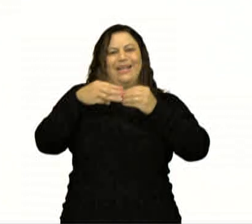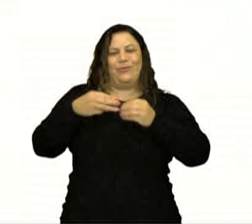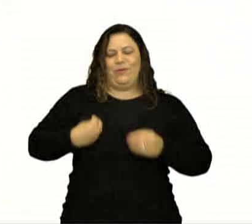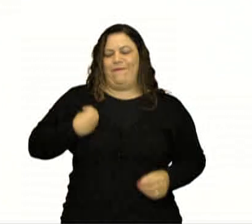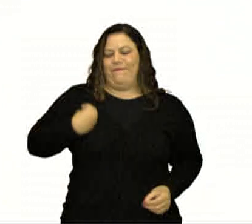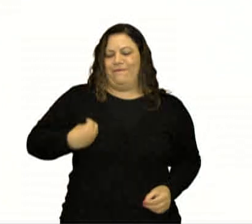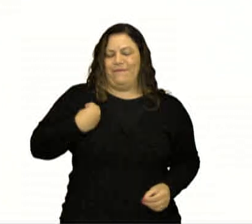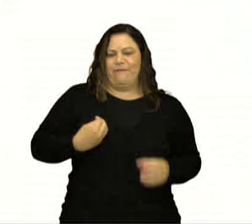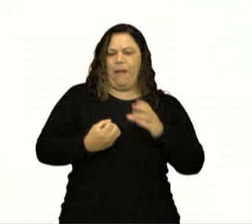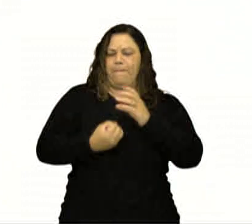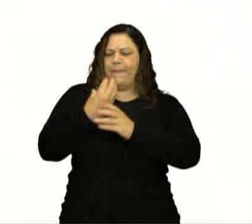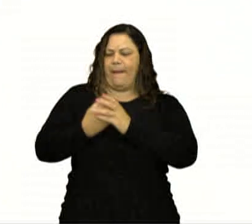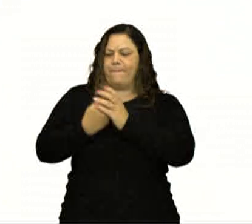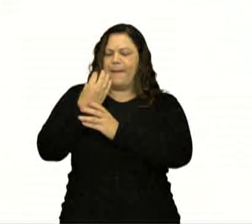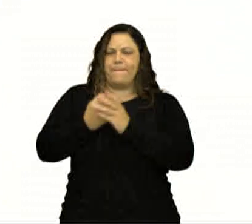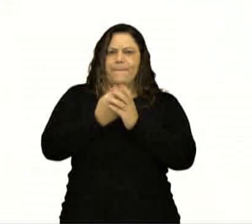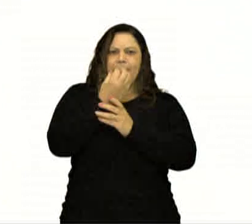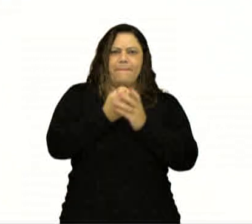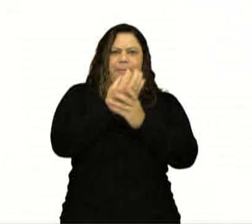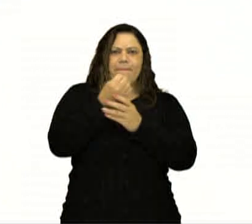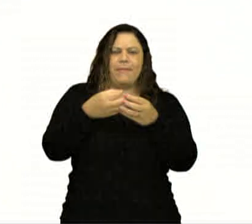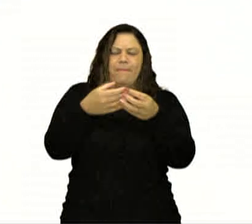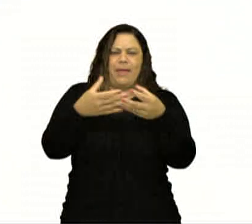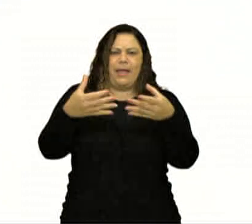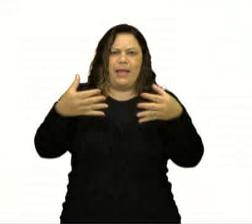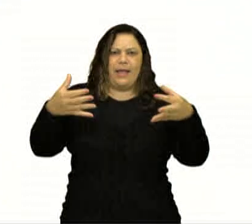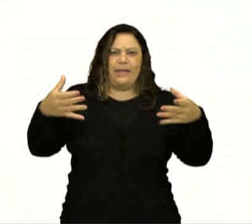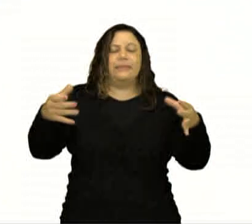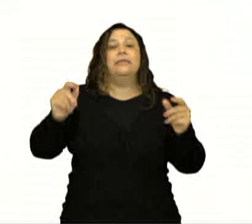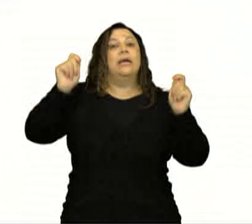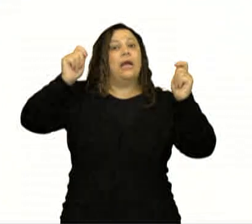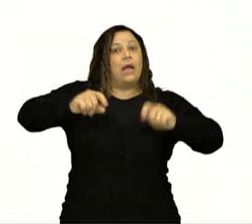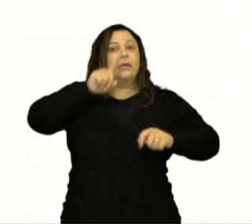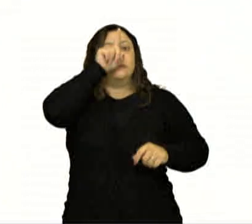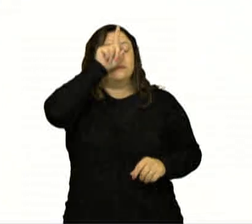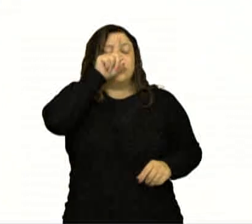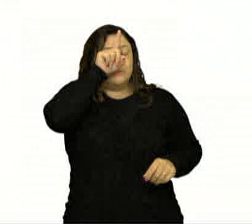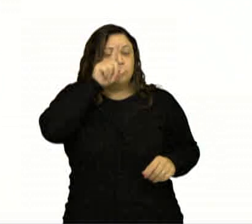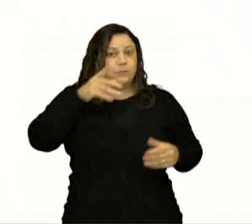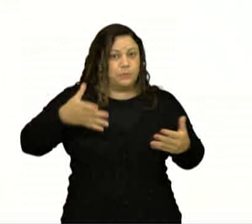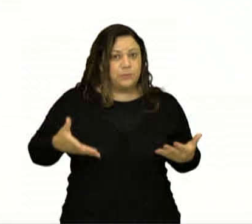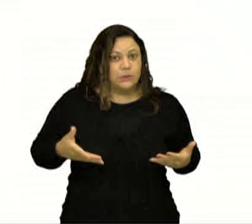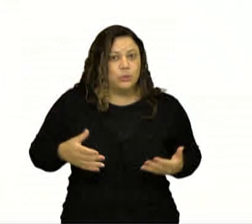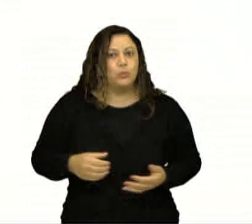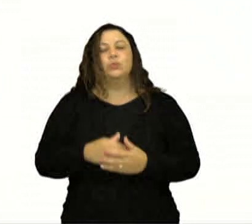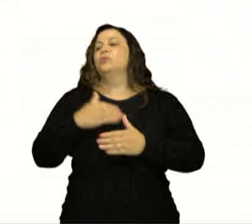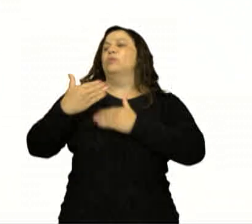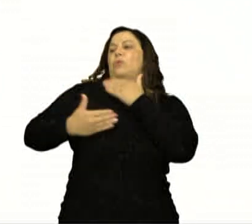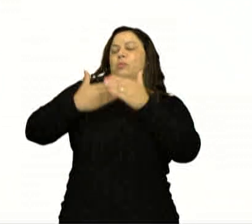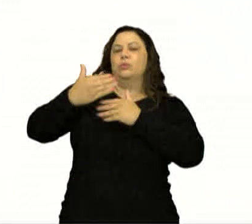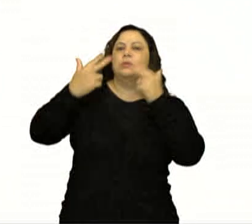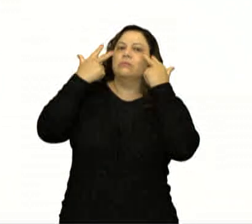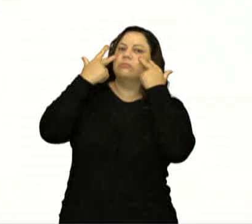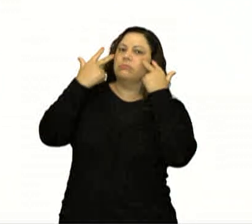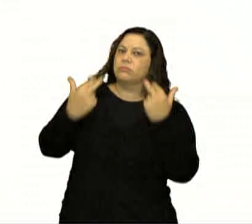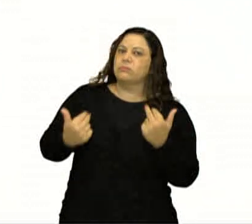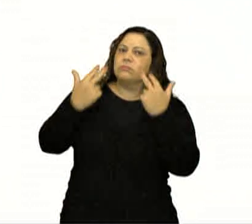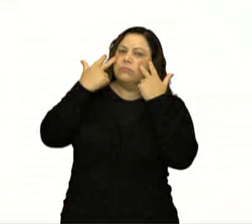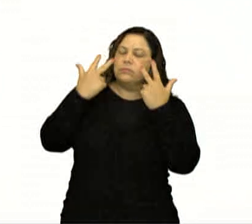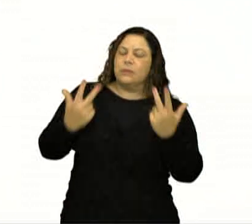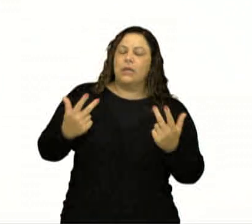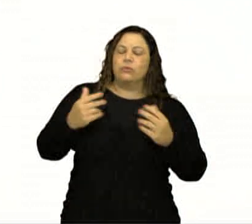criar novas células e morrer de forma ordenada. É aí que mora o perigo. Beleza? Então, é um processo natural de